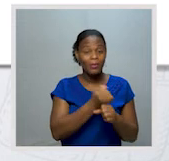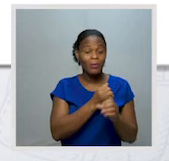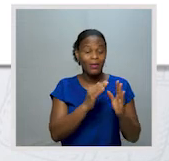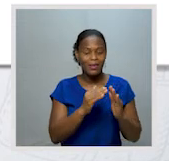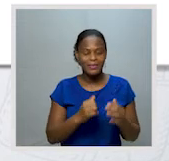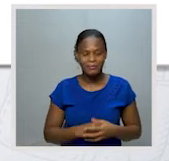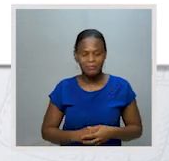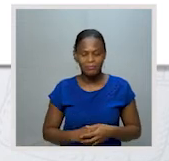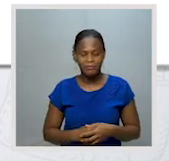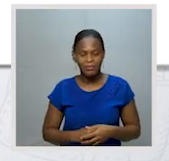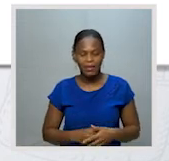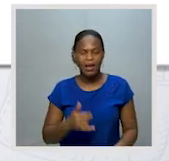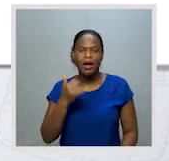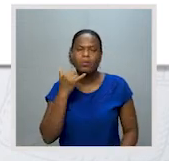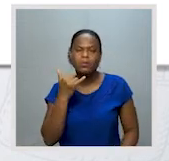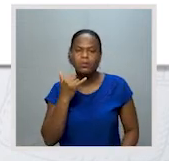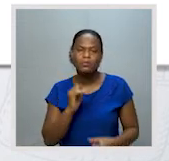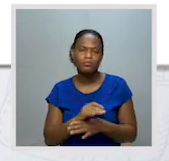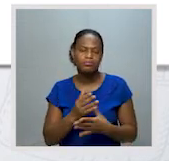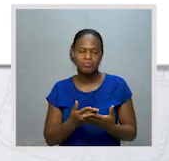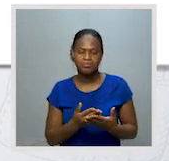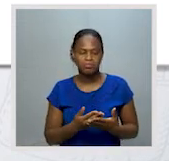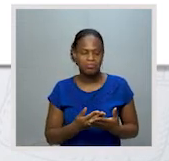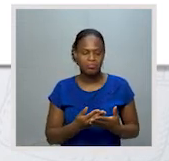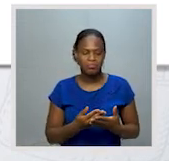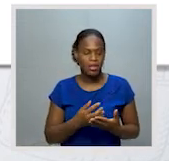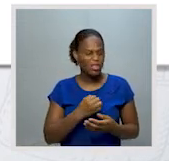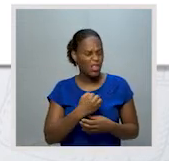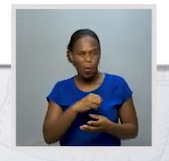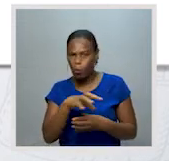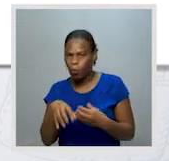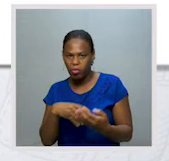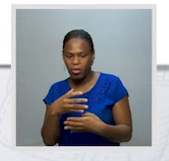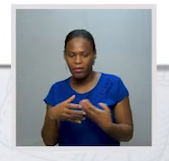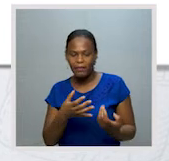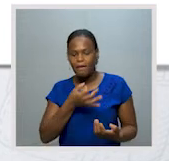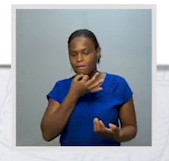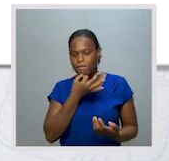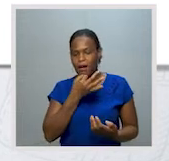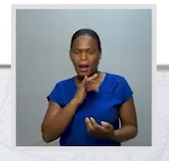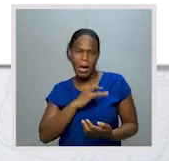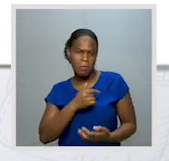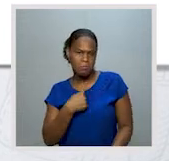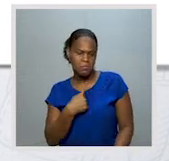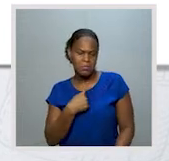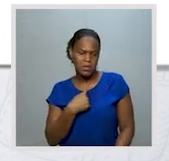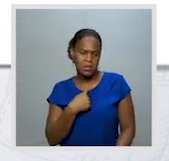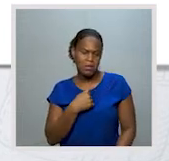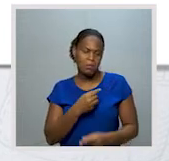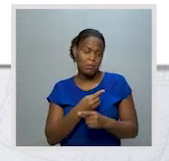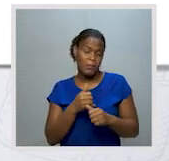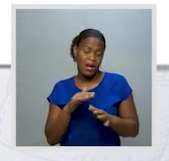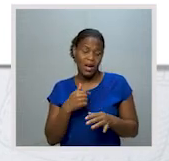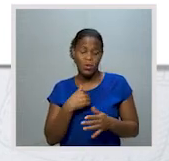TPC. Atente ao enunciado. Não te enroles. Fala que me ama, pois eu